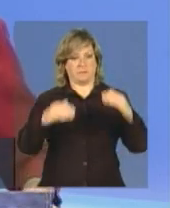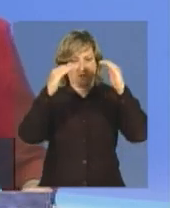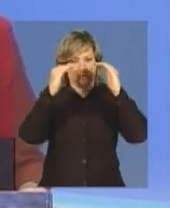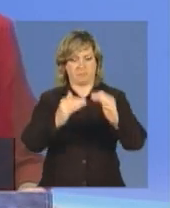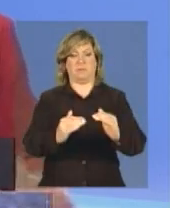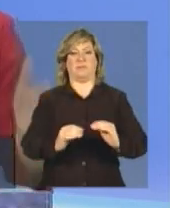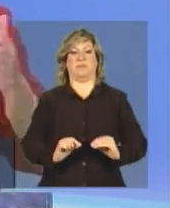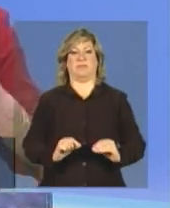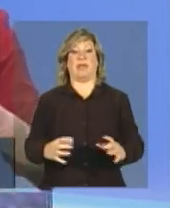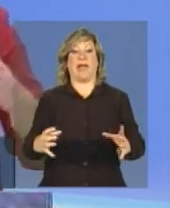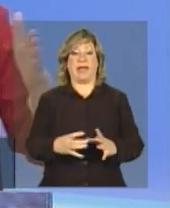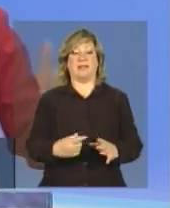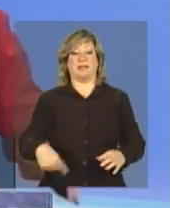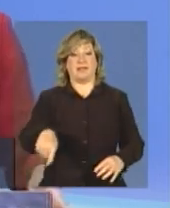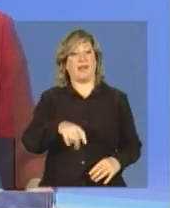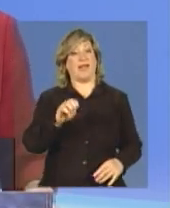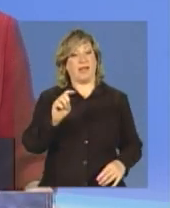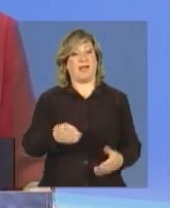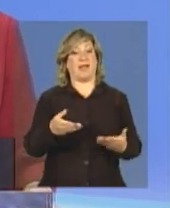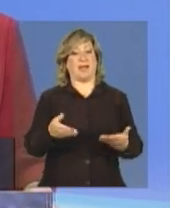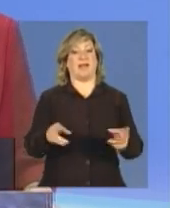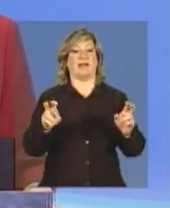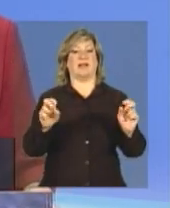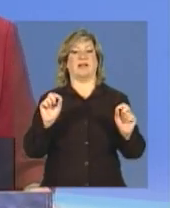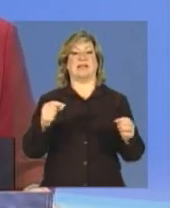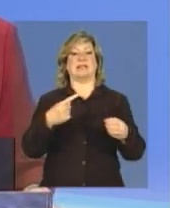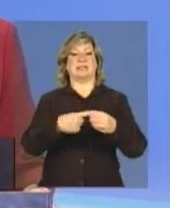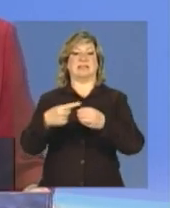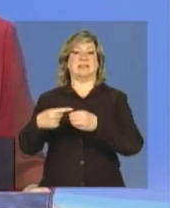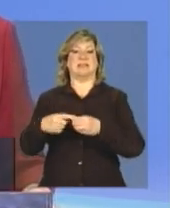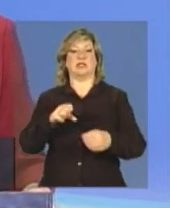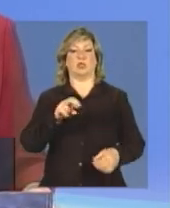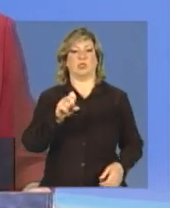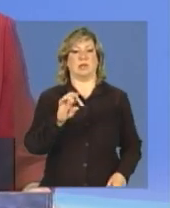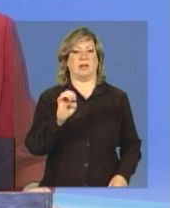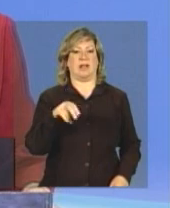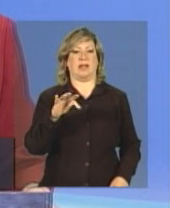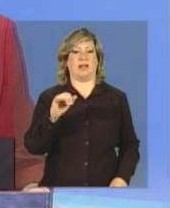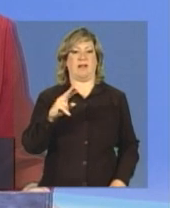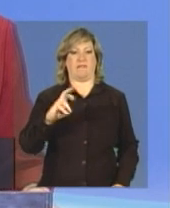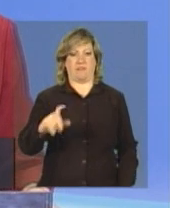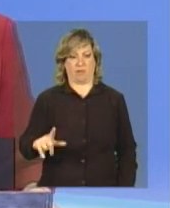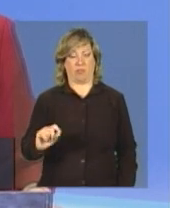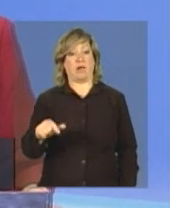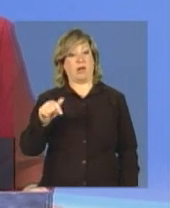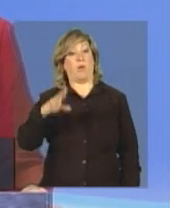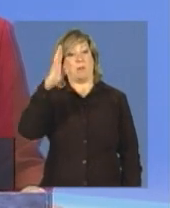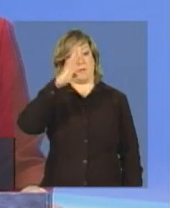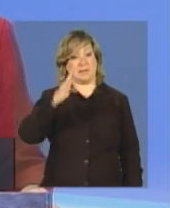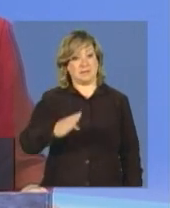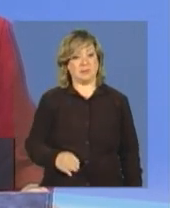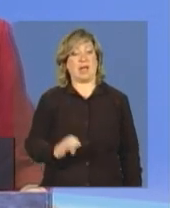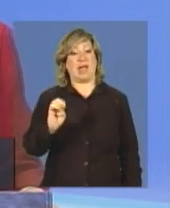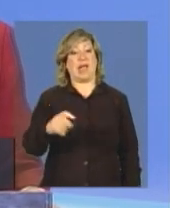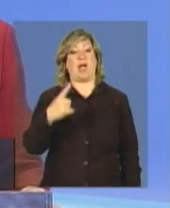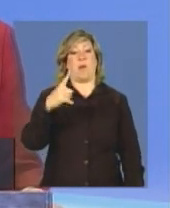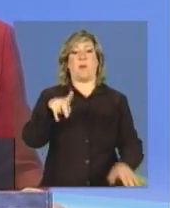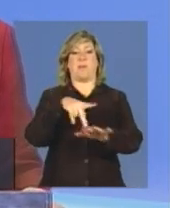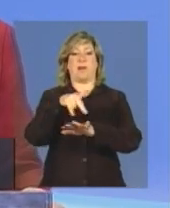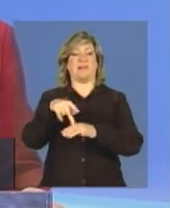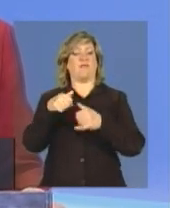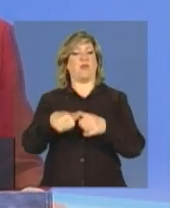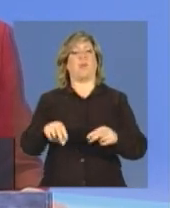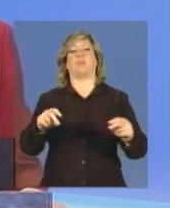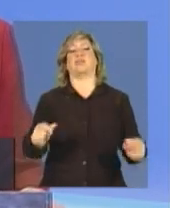Entre eles está essa questão das cidades sustentáveis. O Brasil é um país que ficou anos